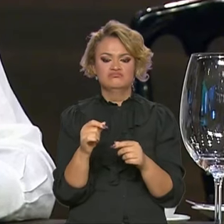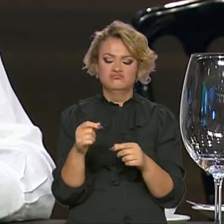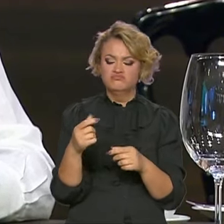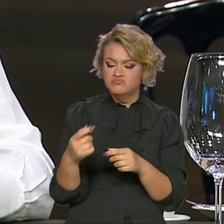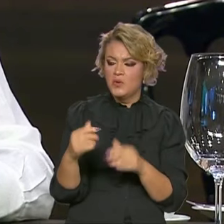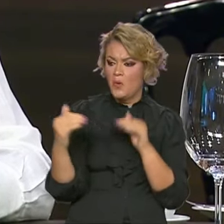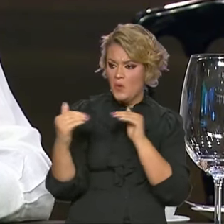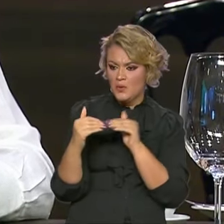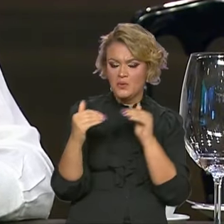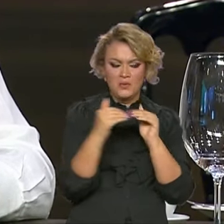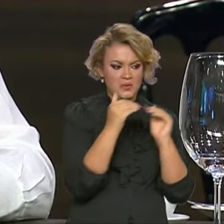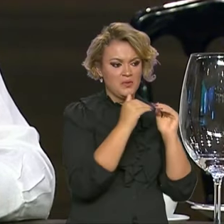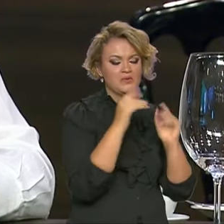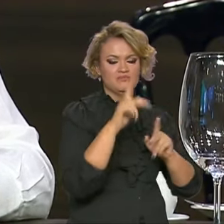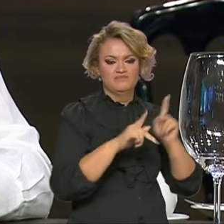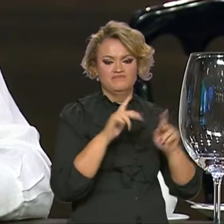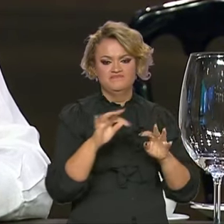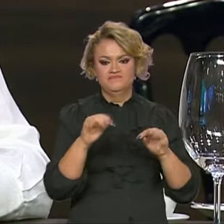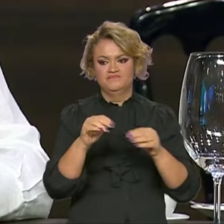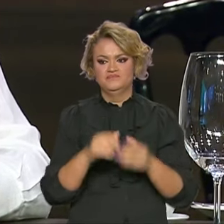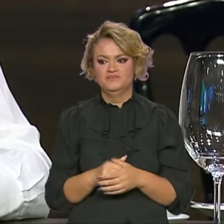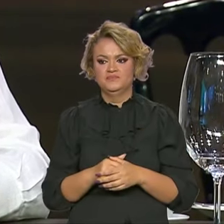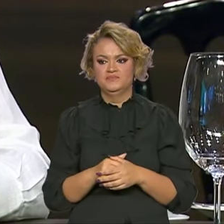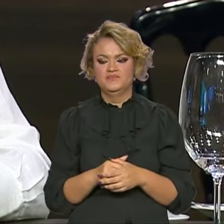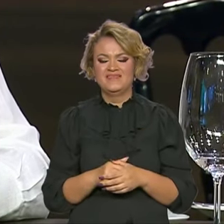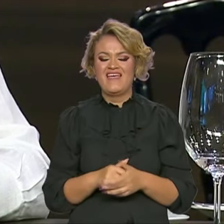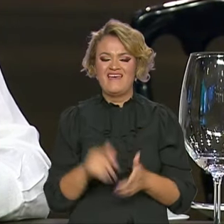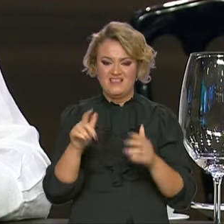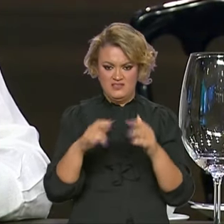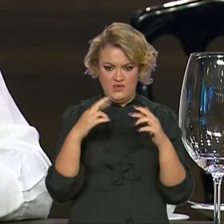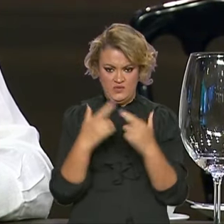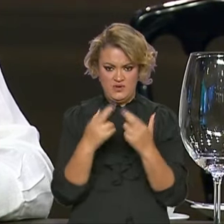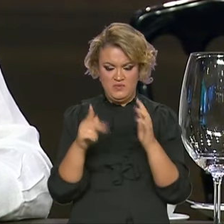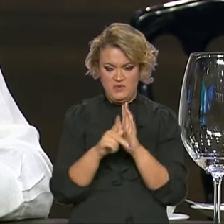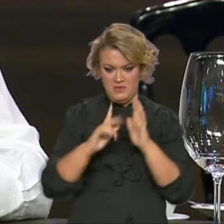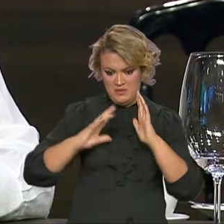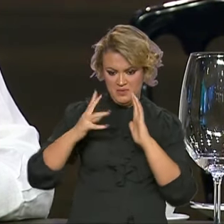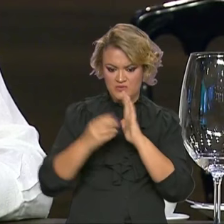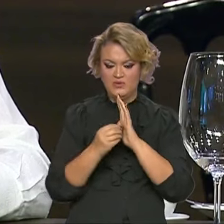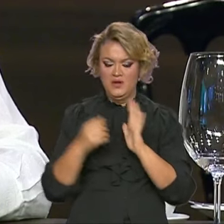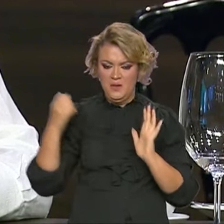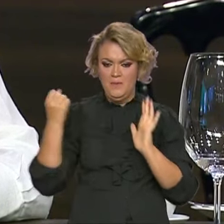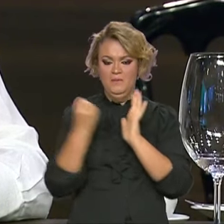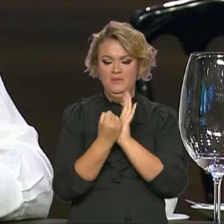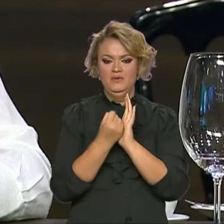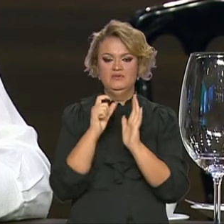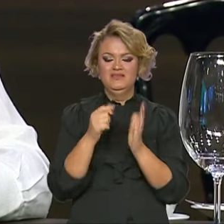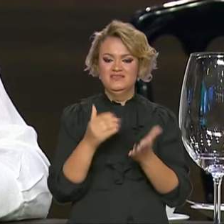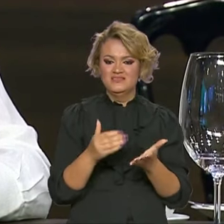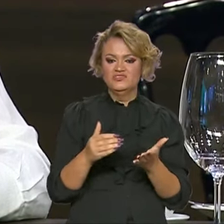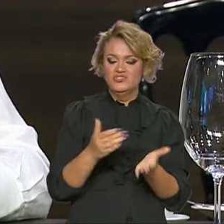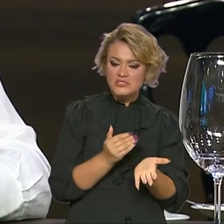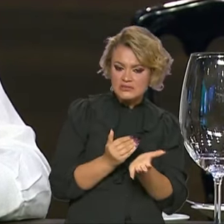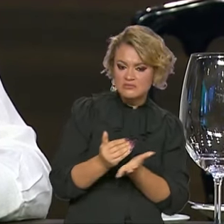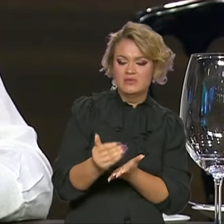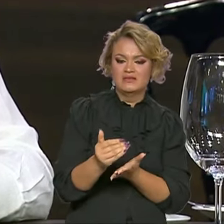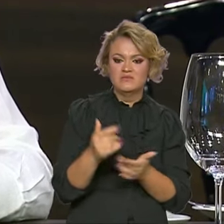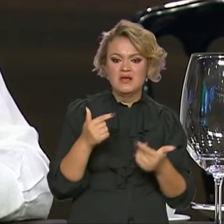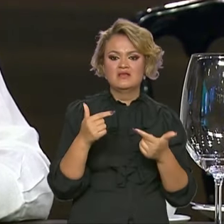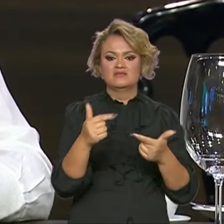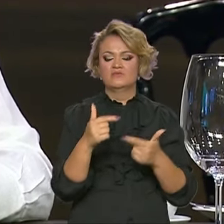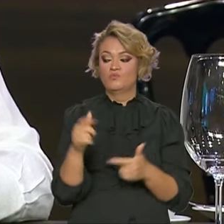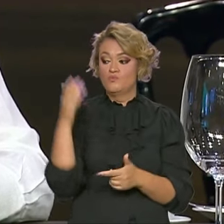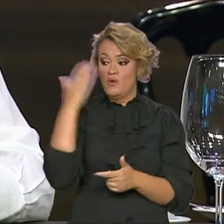comum a todos os povos. Esta cúpula da Amazônia marca a iniciativa e a disposição